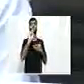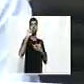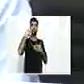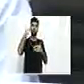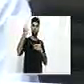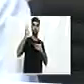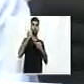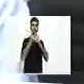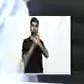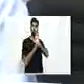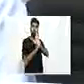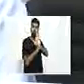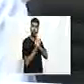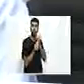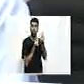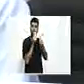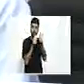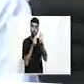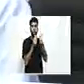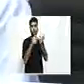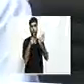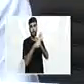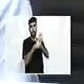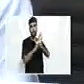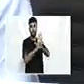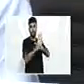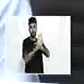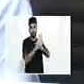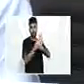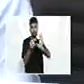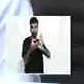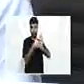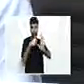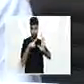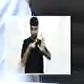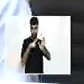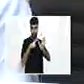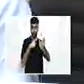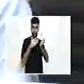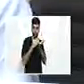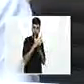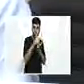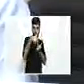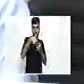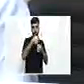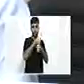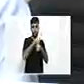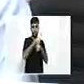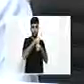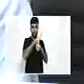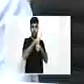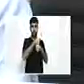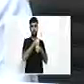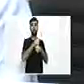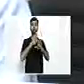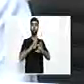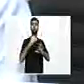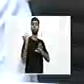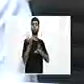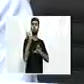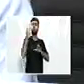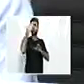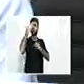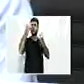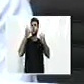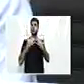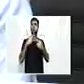público Como reza a nova lei que entrou em vigor a partir desse ano é importante dizer